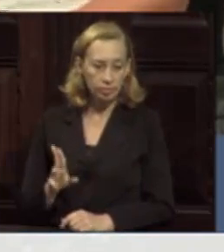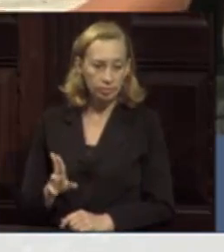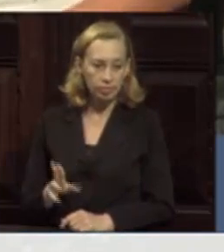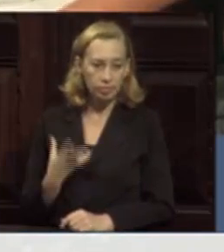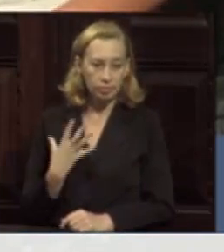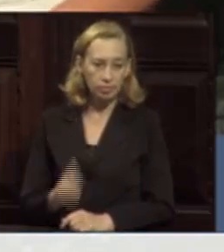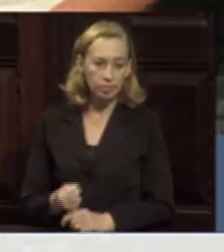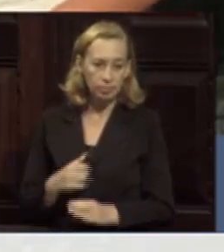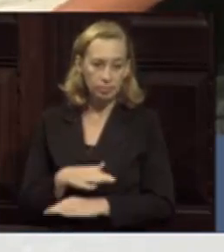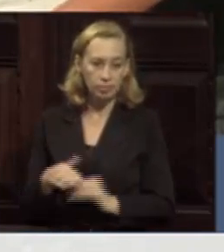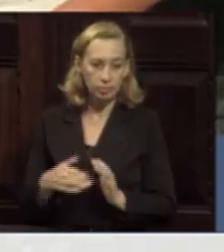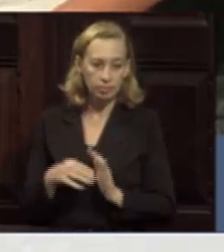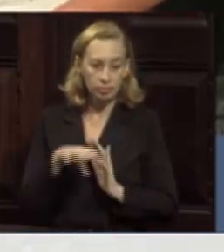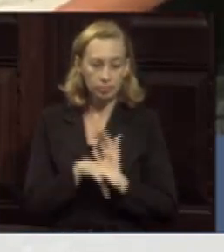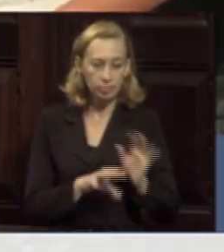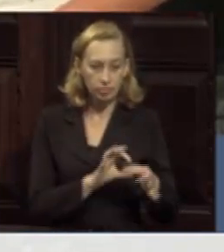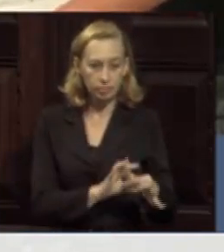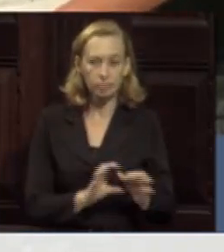Favorável a todas as emendas.